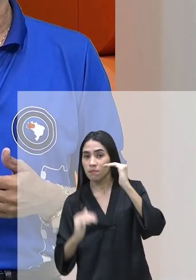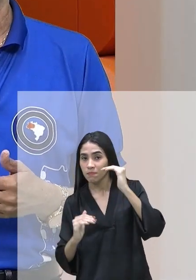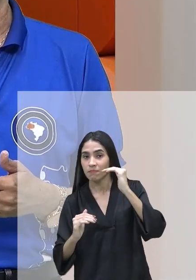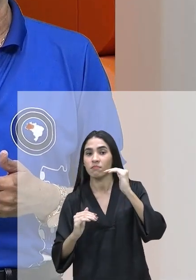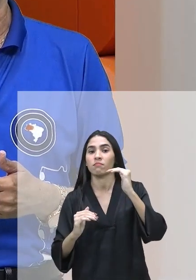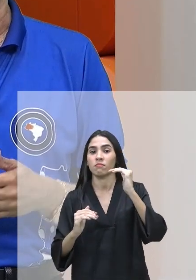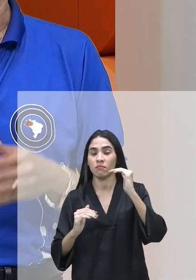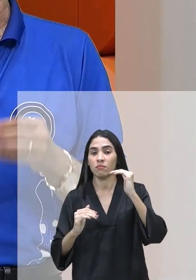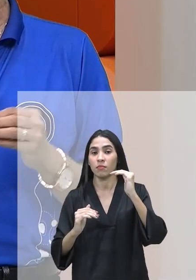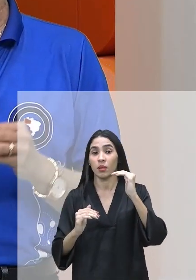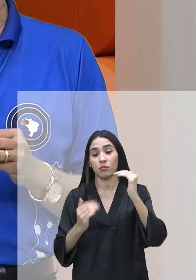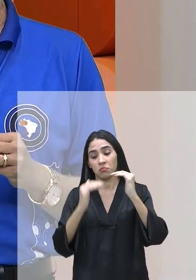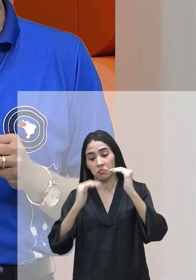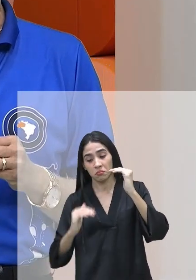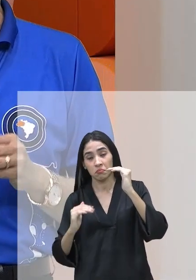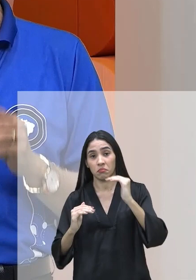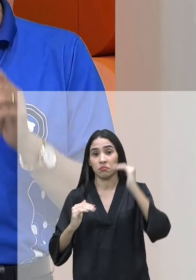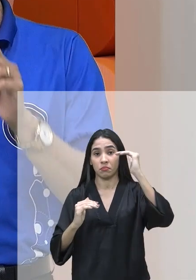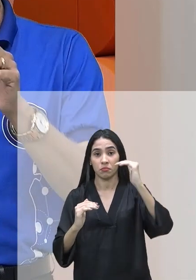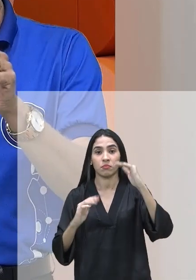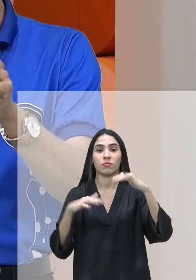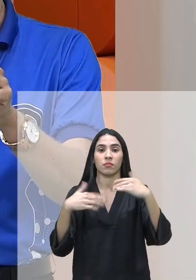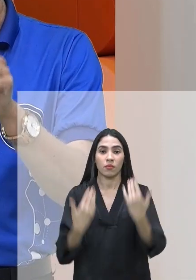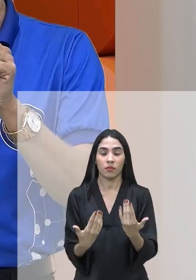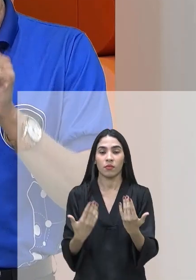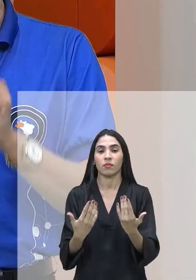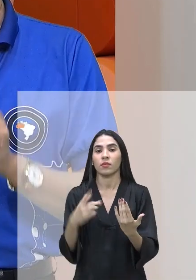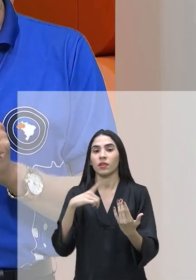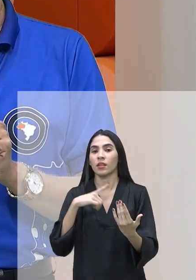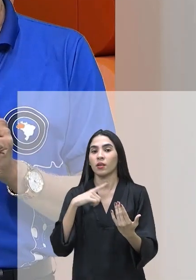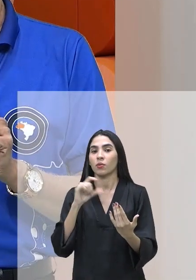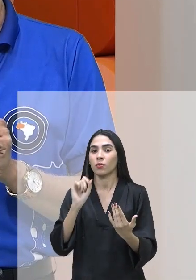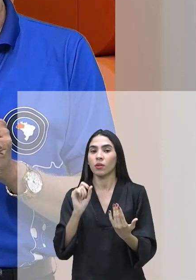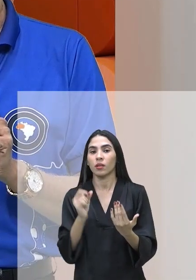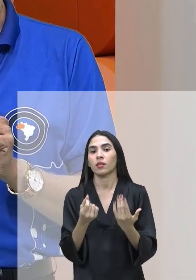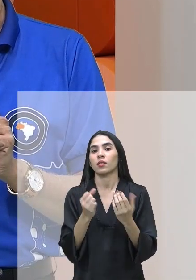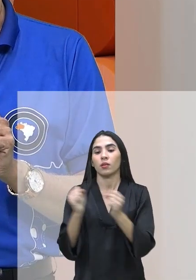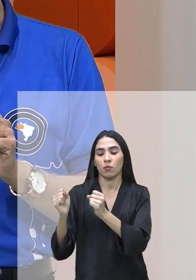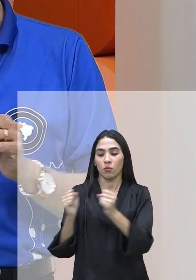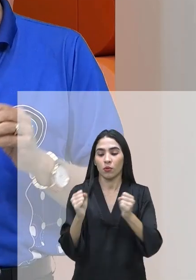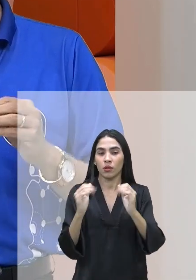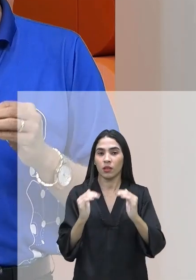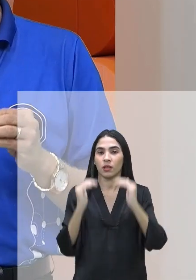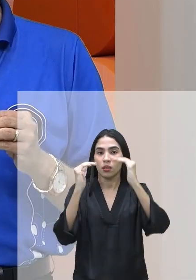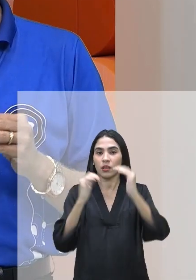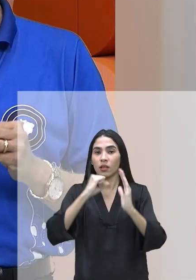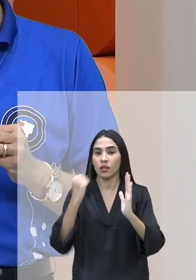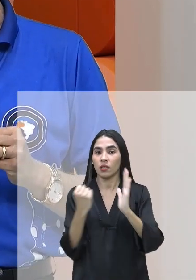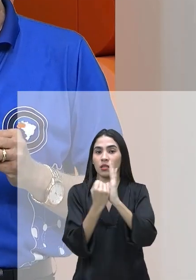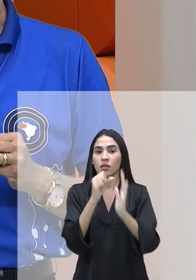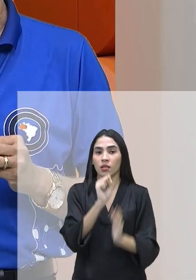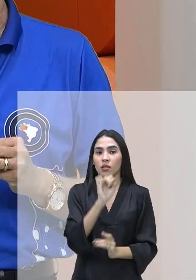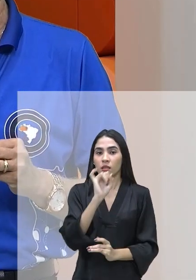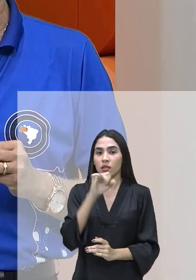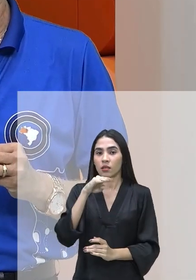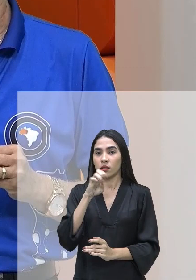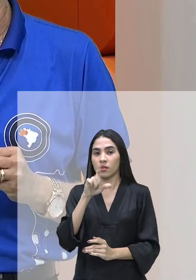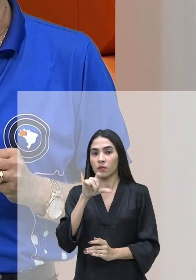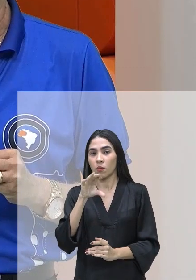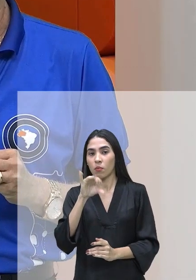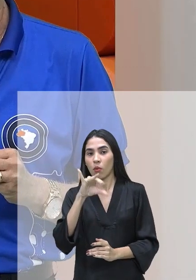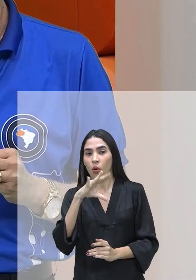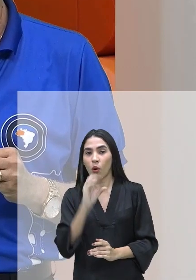favorecidas que outras. E aí é que está o exercício do poder simbólico. Aquela classe